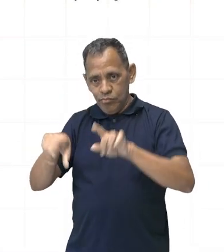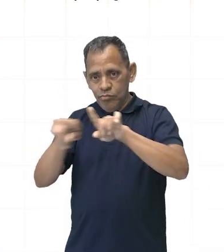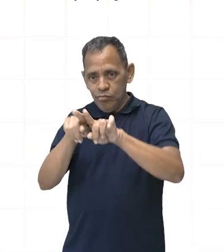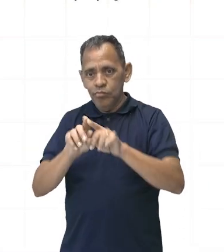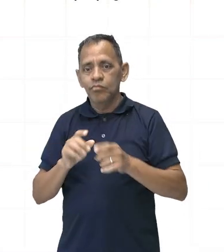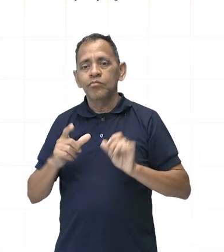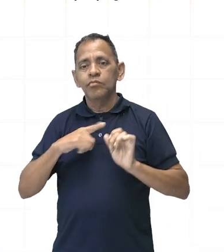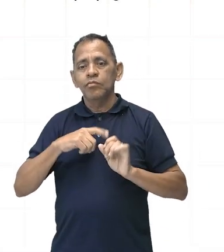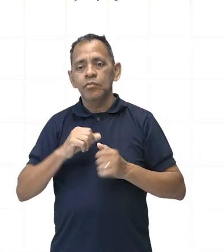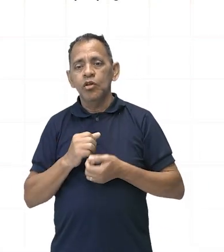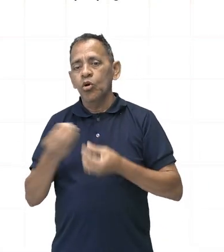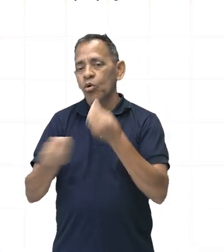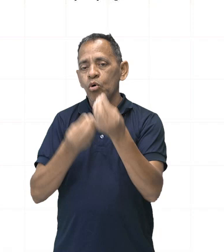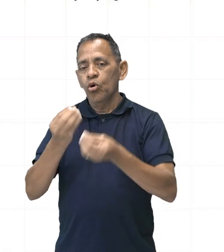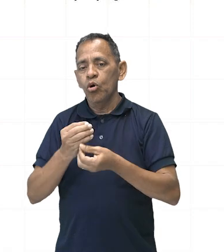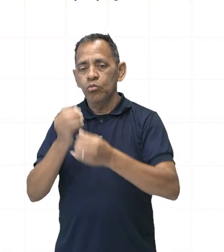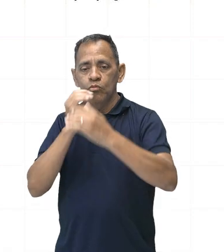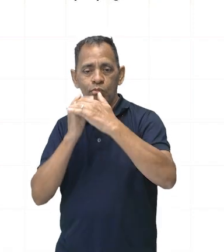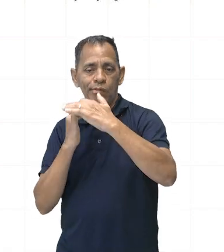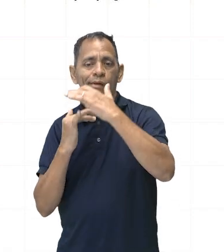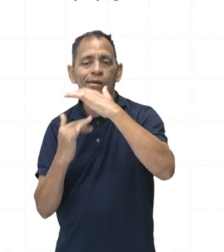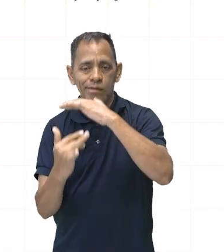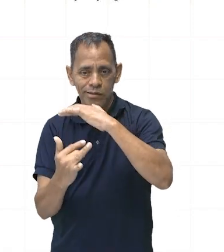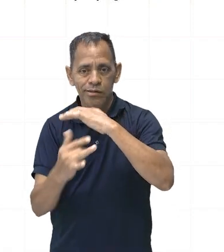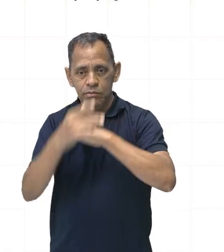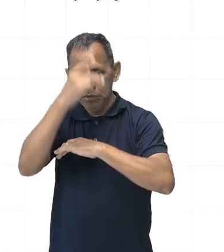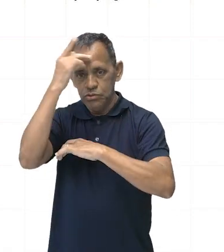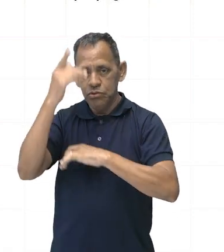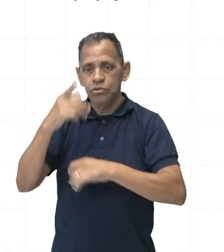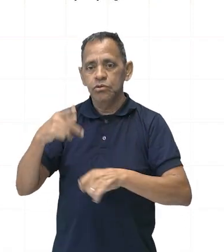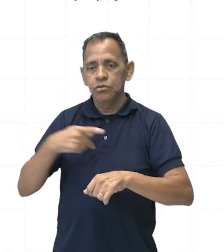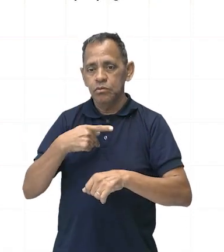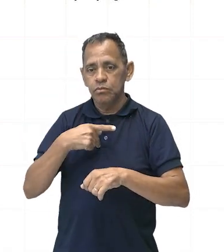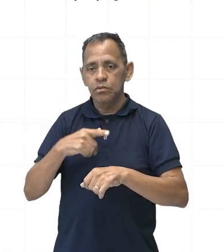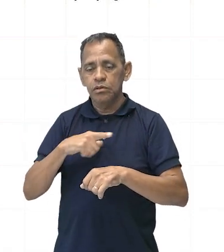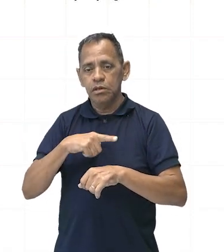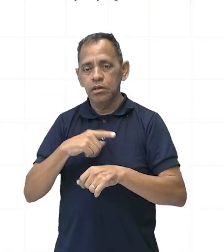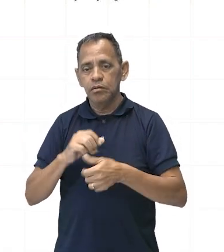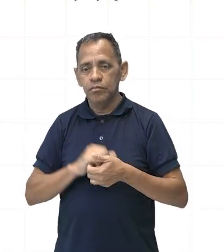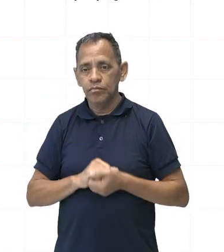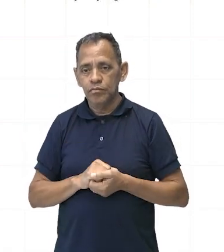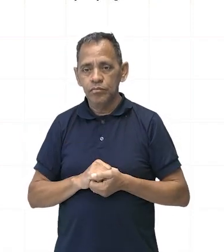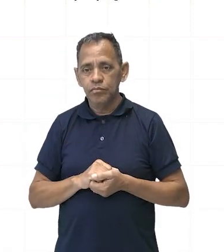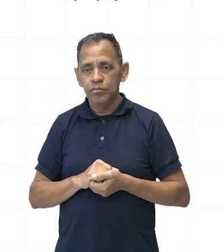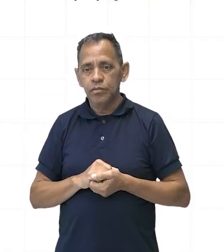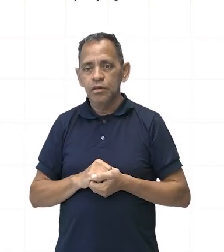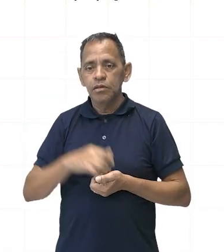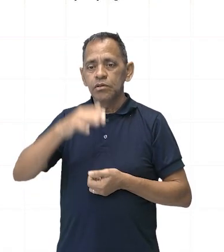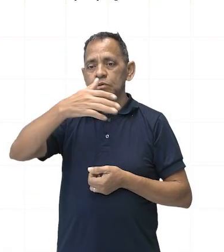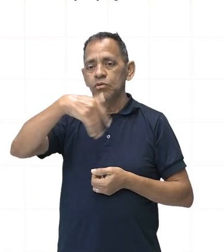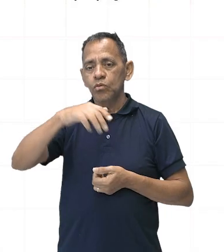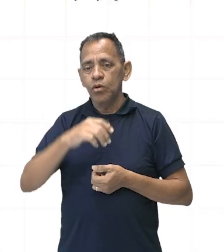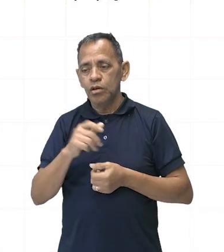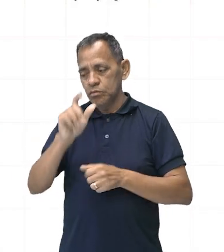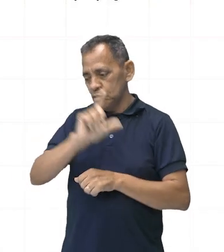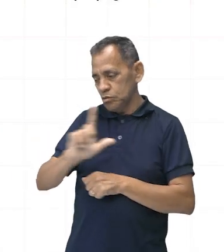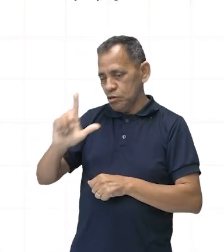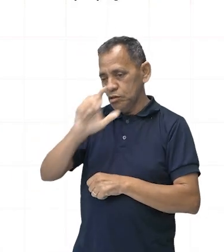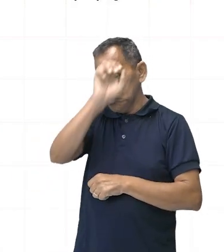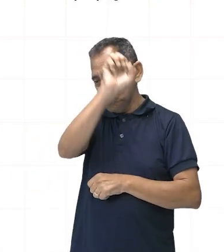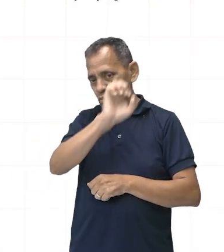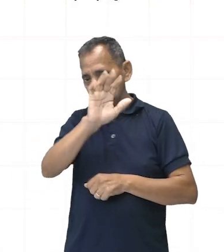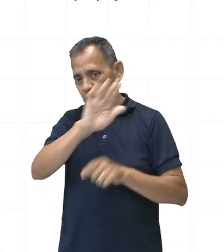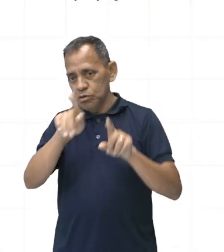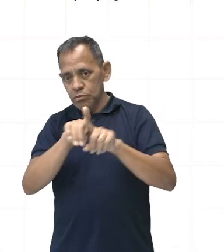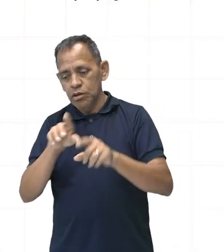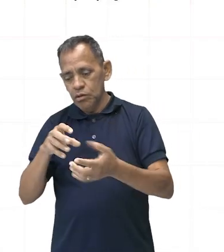mapa migratório, né? Como a gente acabou de ver também em relação àquele outro mapa, que são áreas tanto do leste europeu quanto